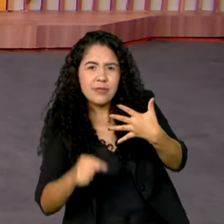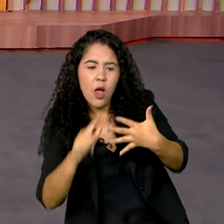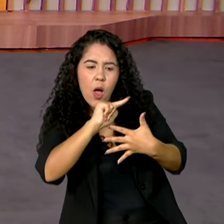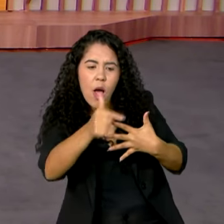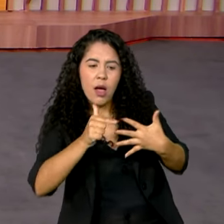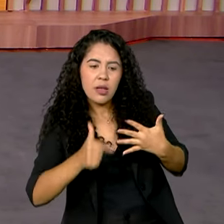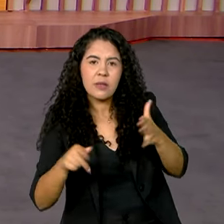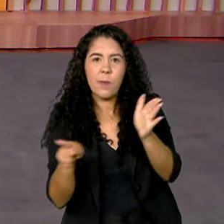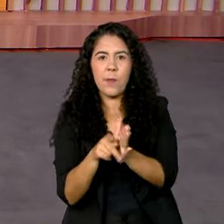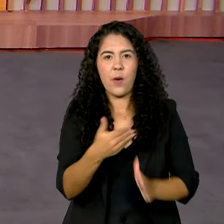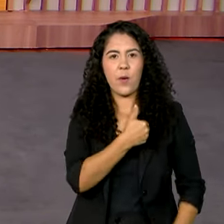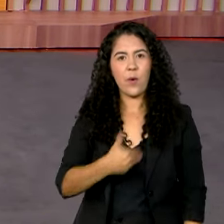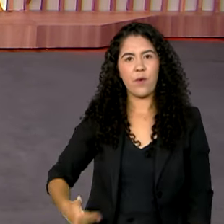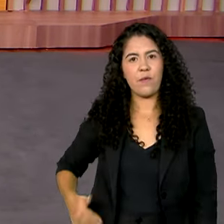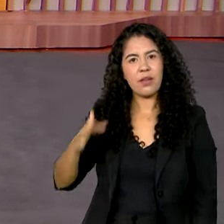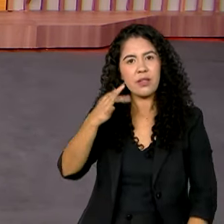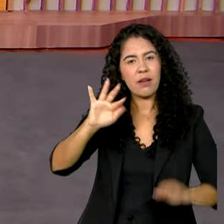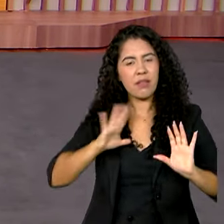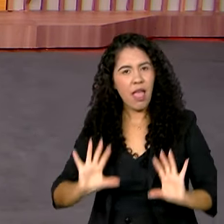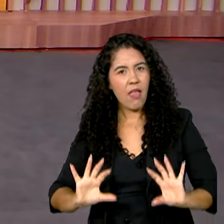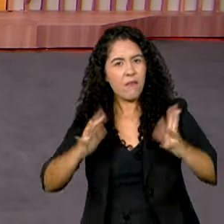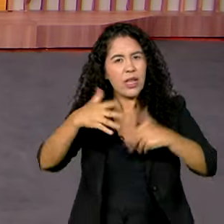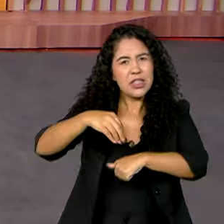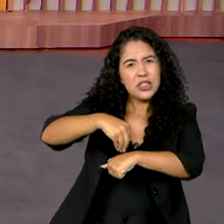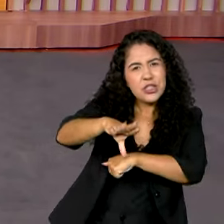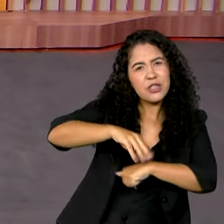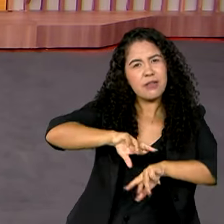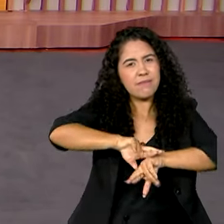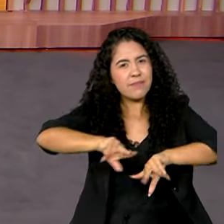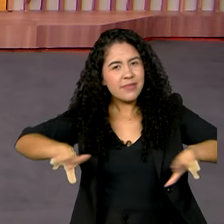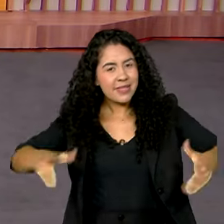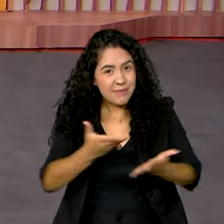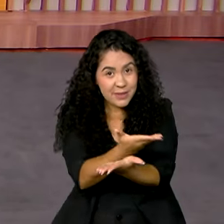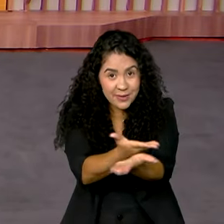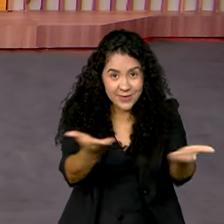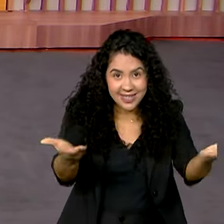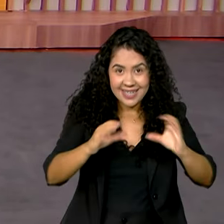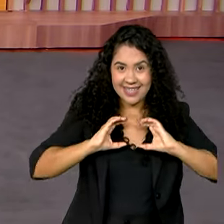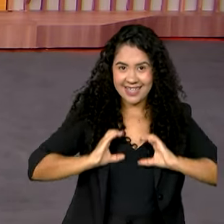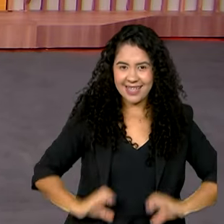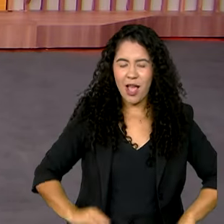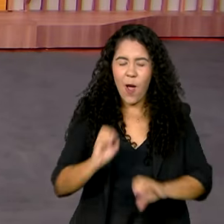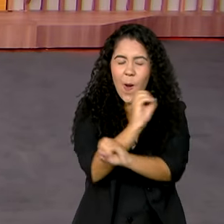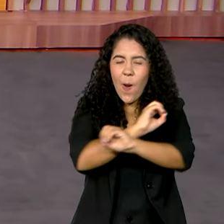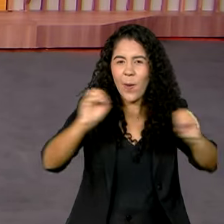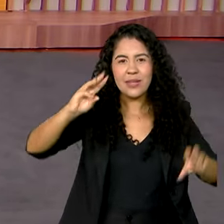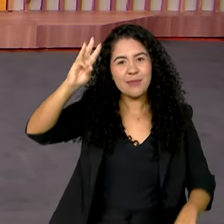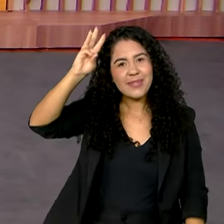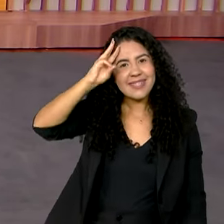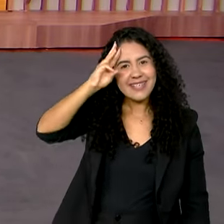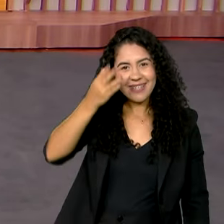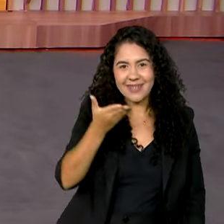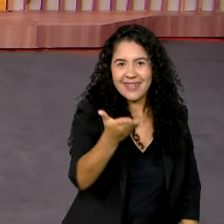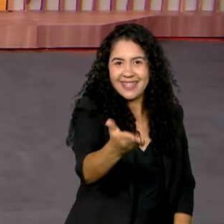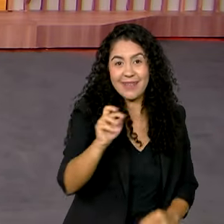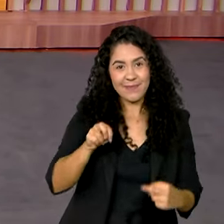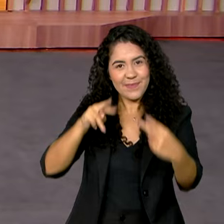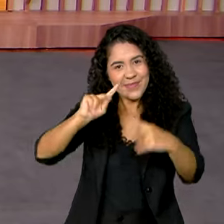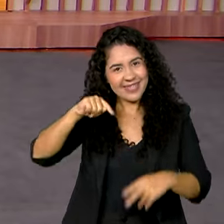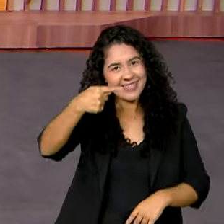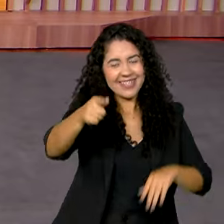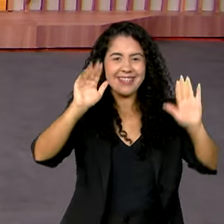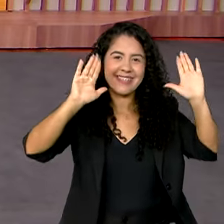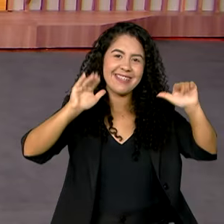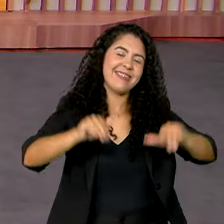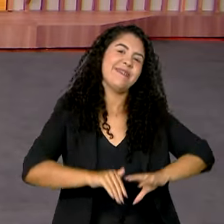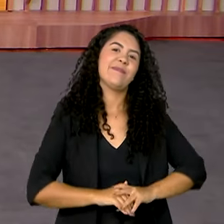governo federal, com eventos ao vivo, dicas e serviços para você, cidadão. Uma ótima terça-feira. Até a próxima. Tchau.